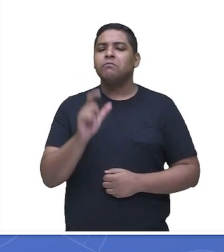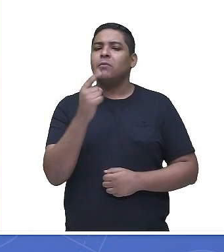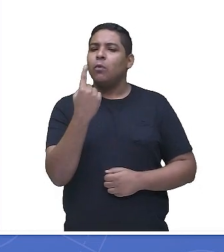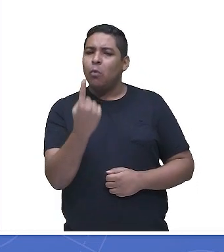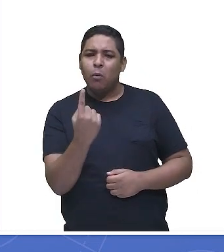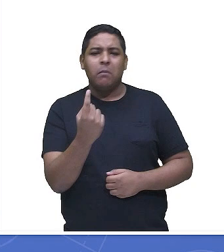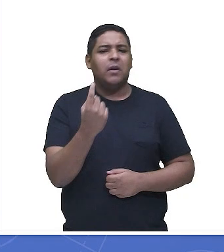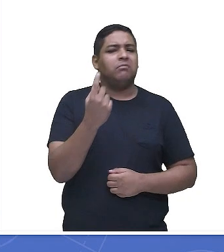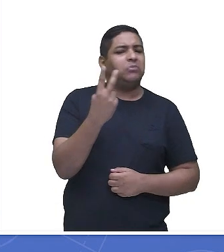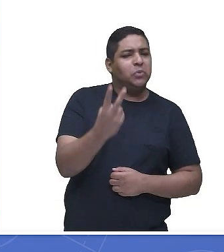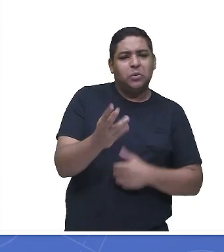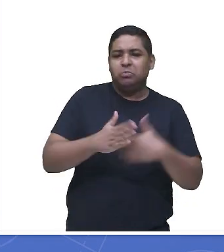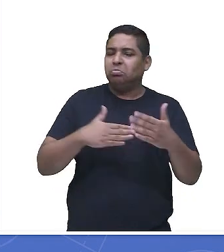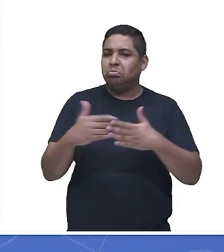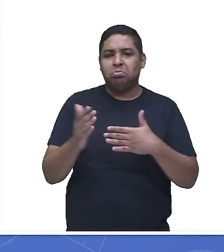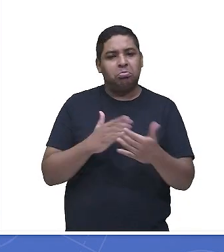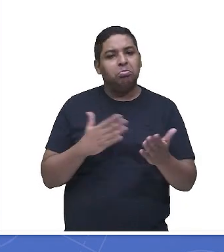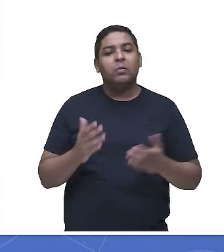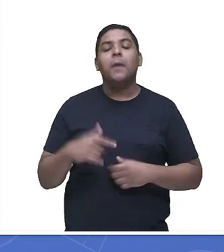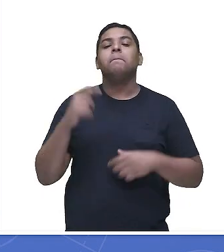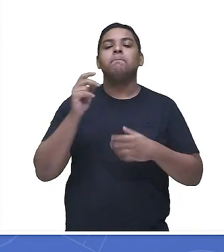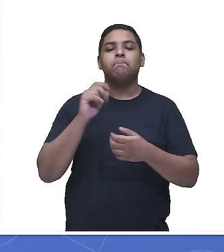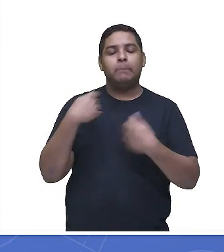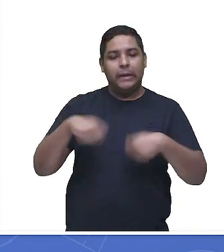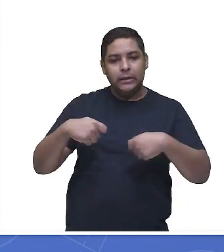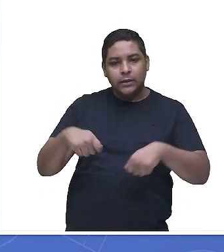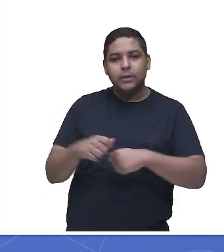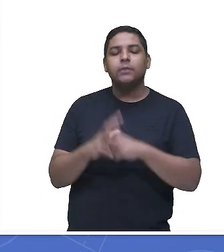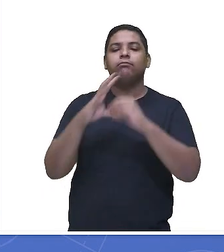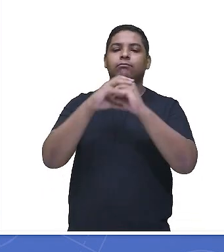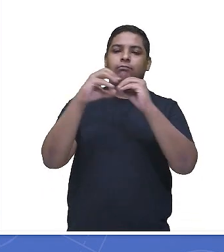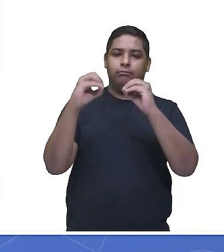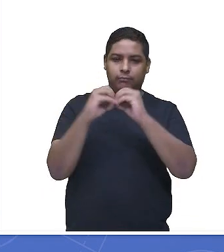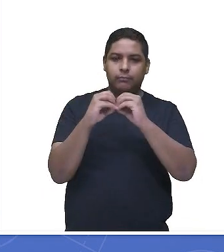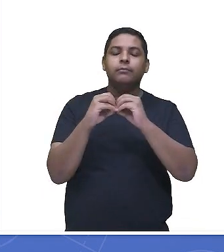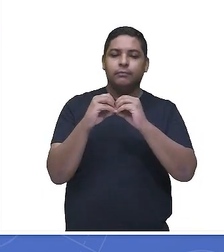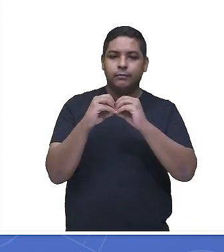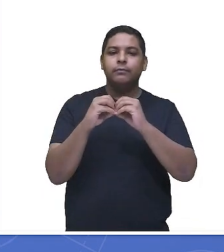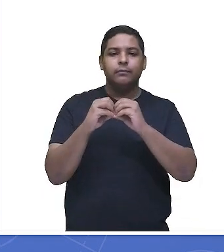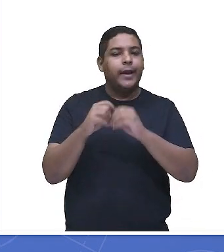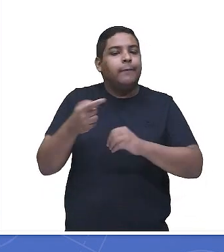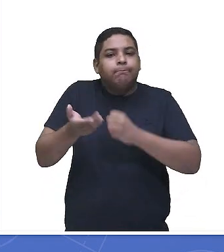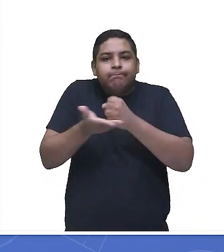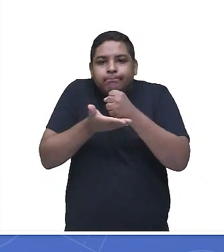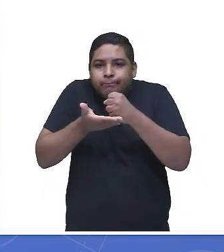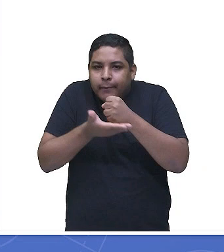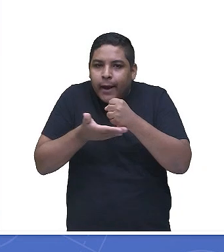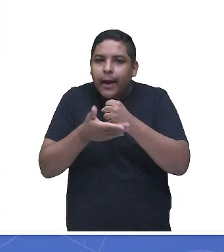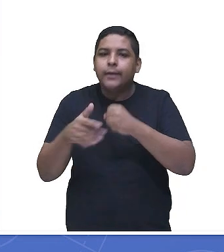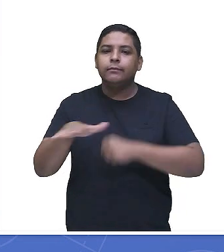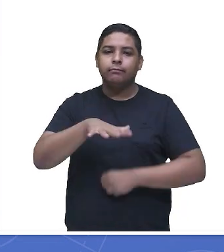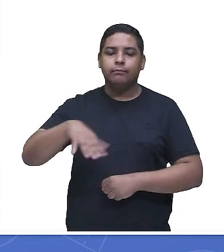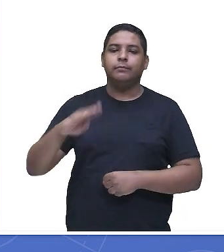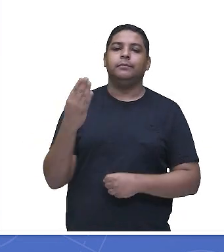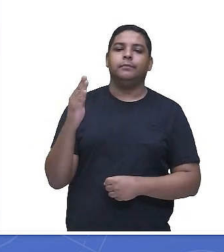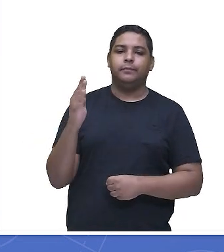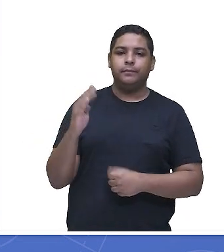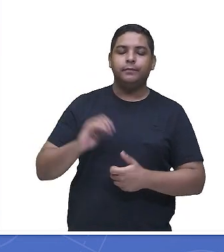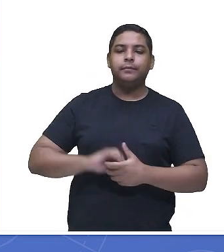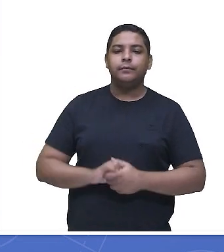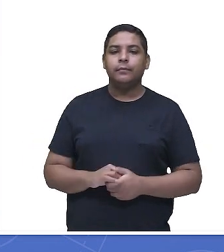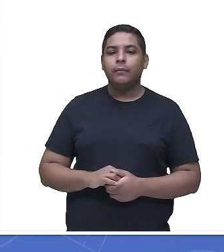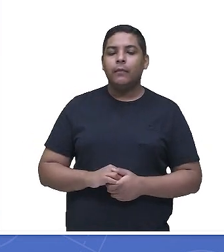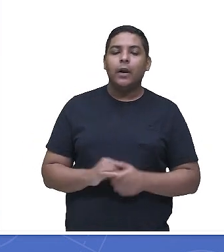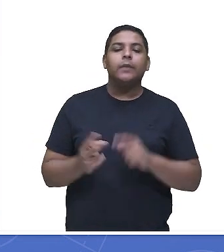mais, não importa. Tem que ter célula, ok? Isso é básico, basicão. Gente, outra característica